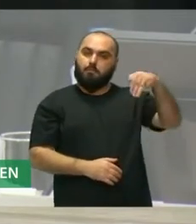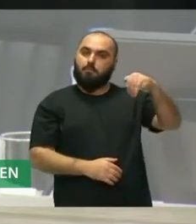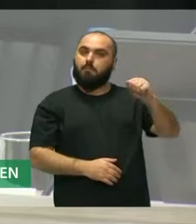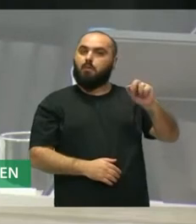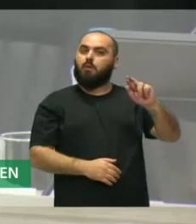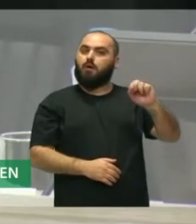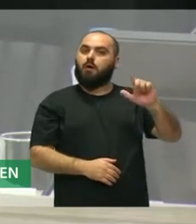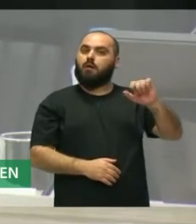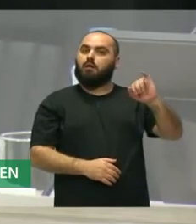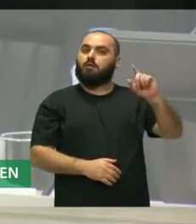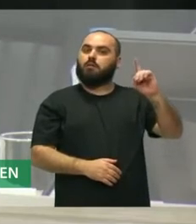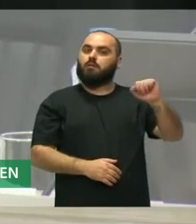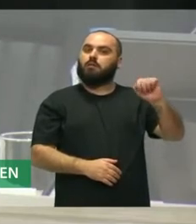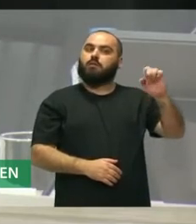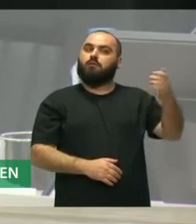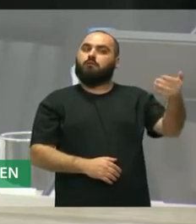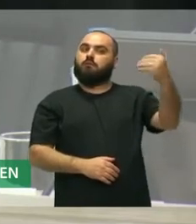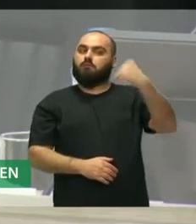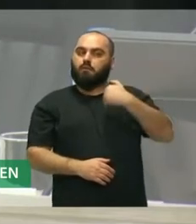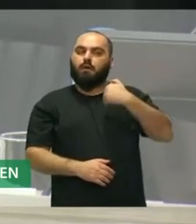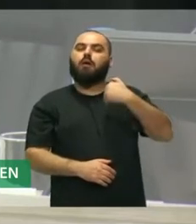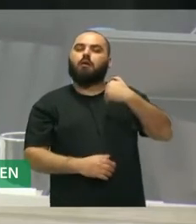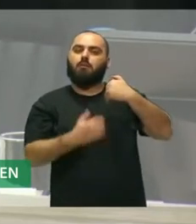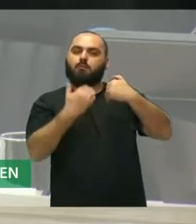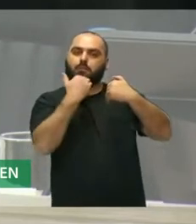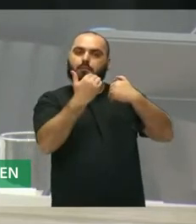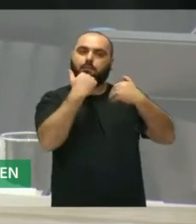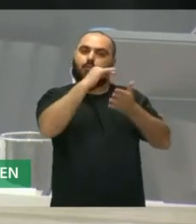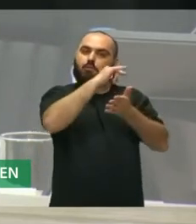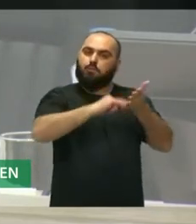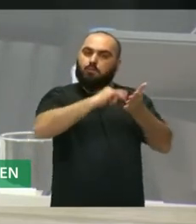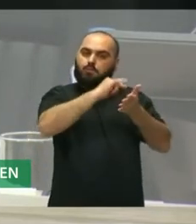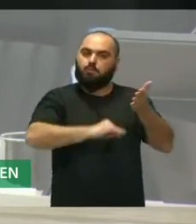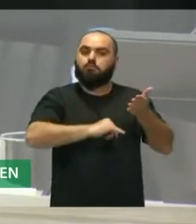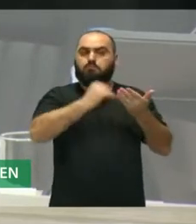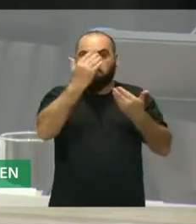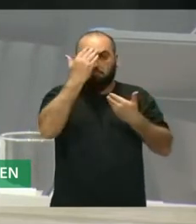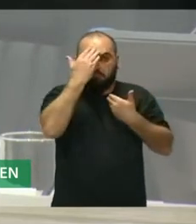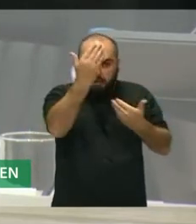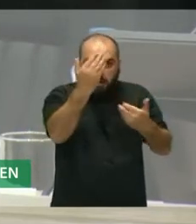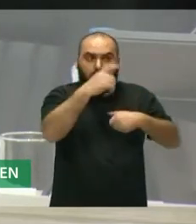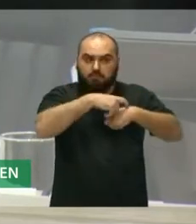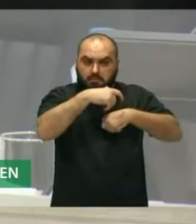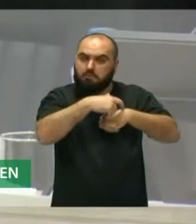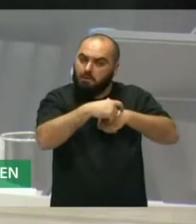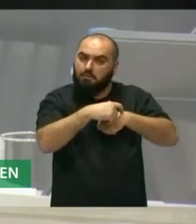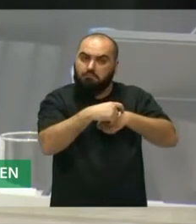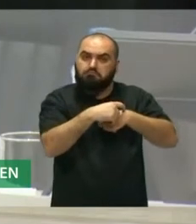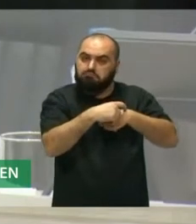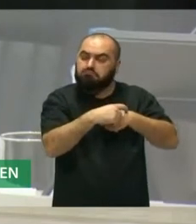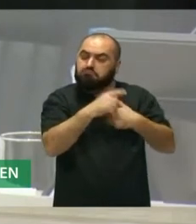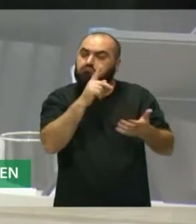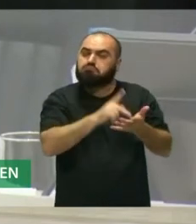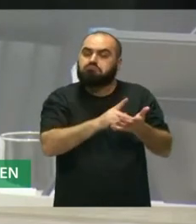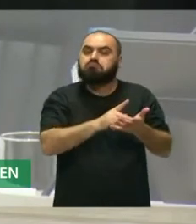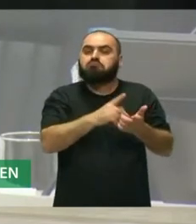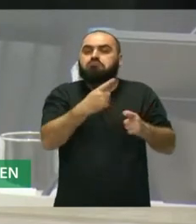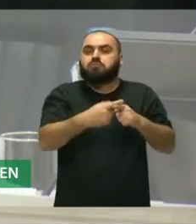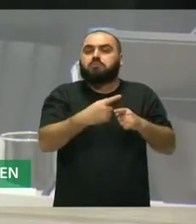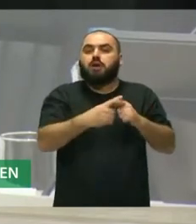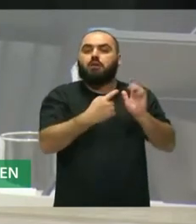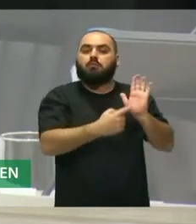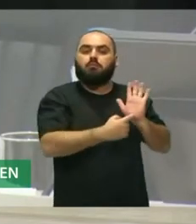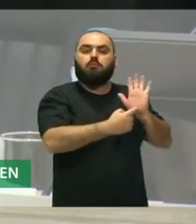nos pediu uma série de documentos. Até agradecemos por esse momento, por essa iniciativa. Nós estamos